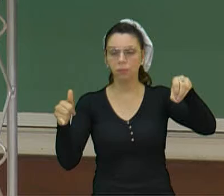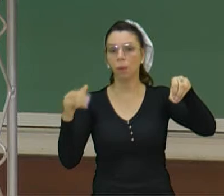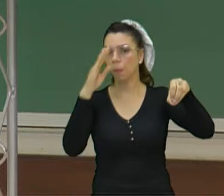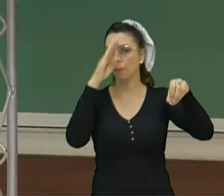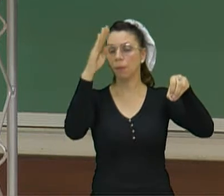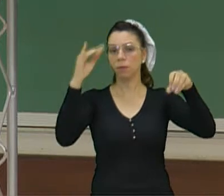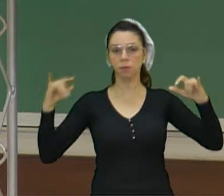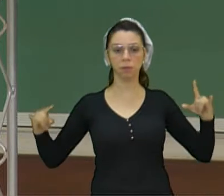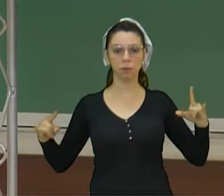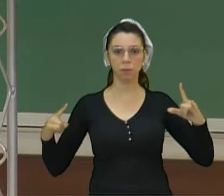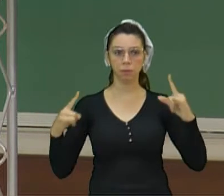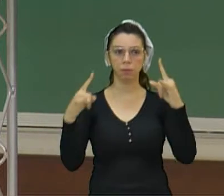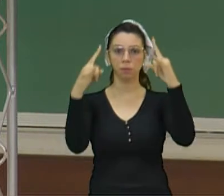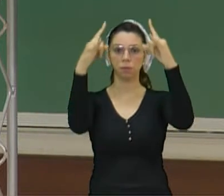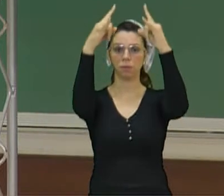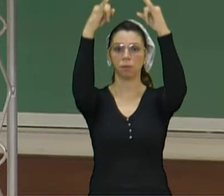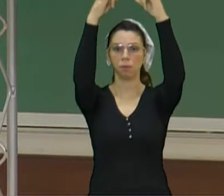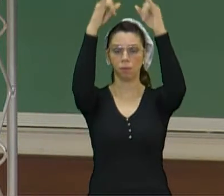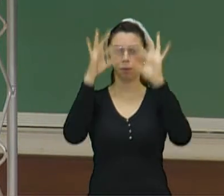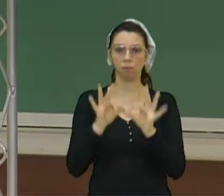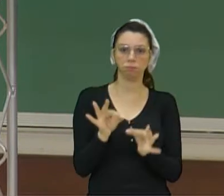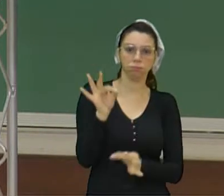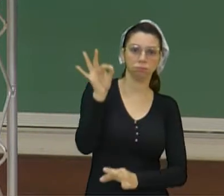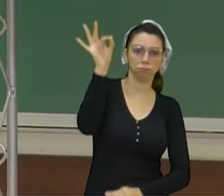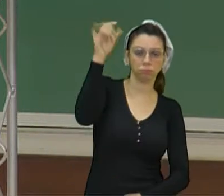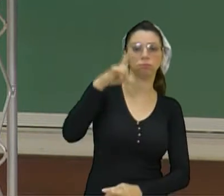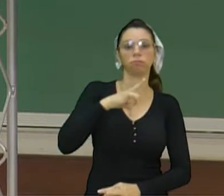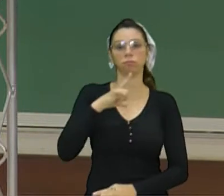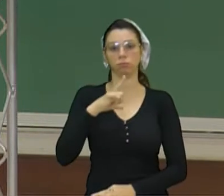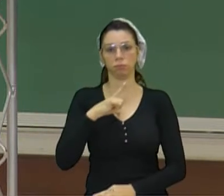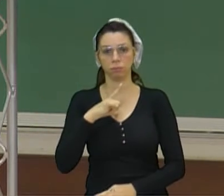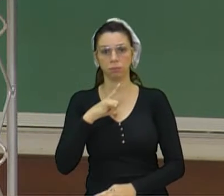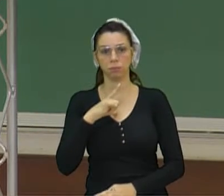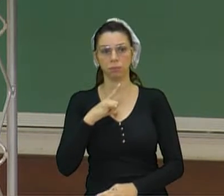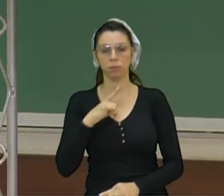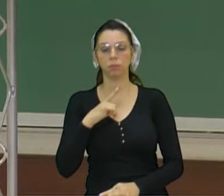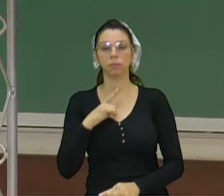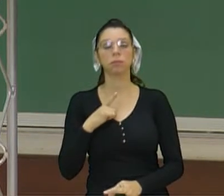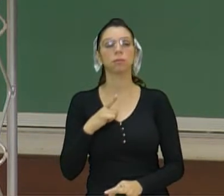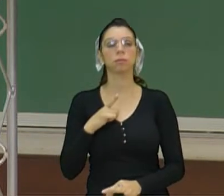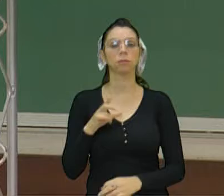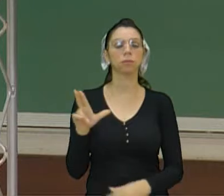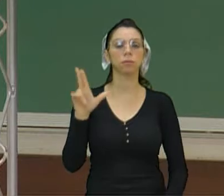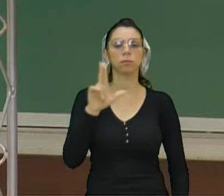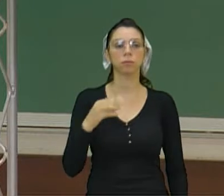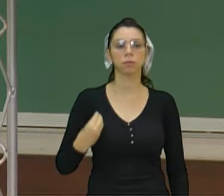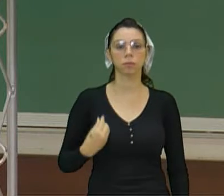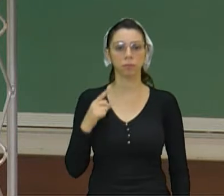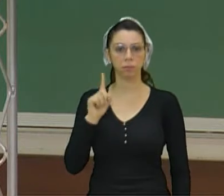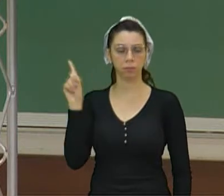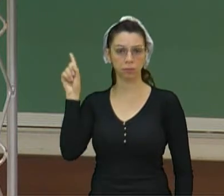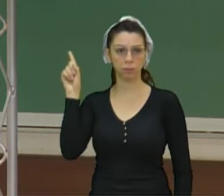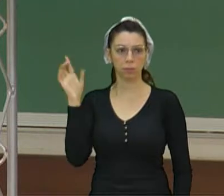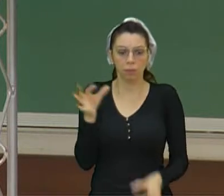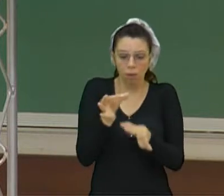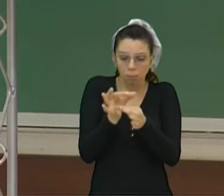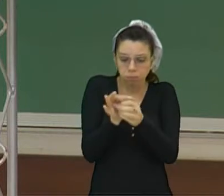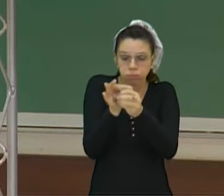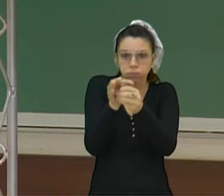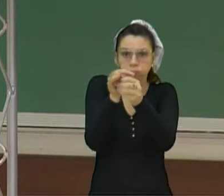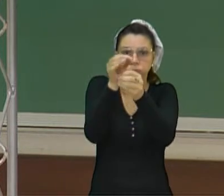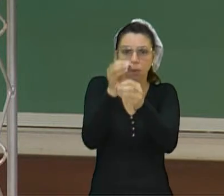nas torres, né, naquelas torres altas que tem, existem esses materiais aqui que são